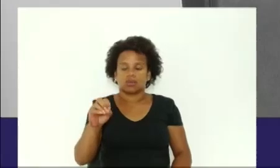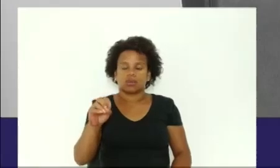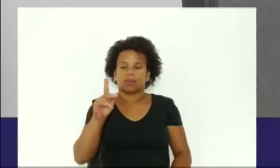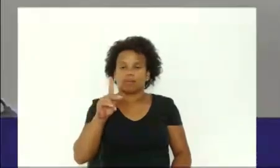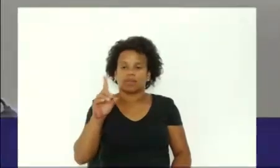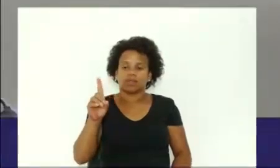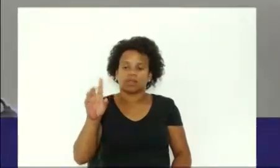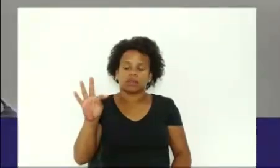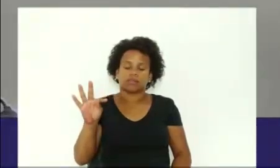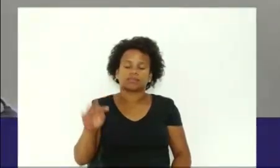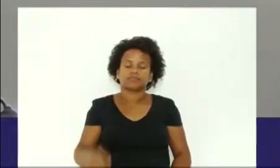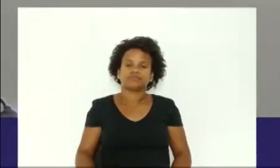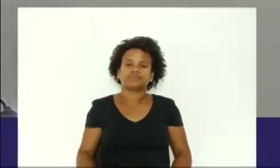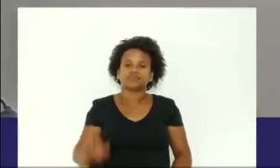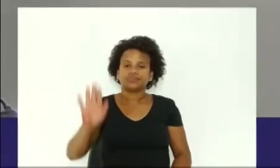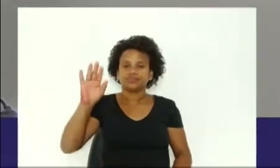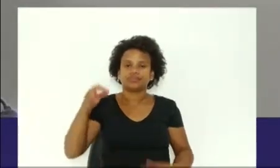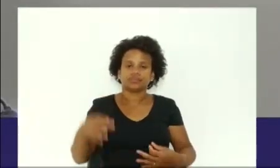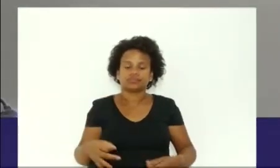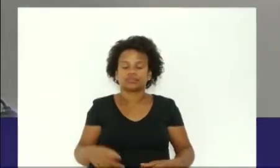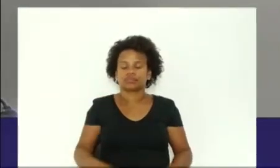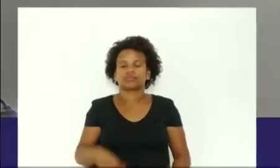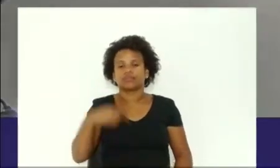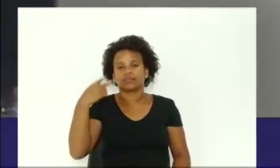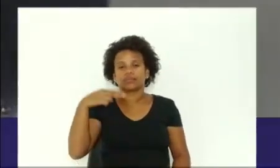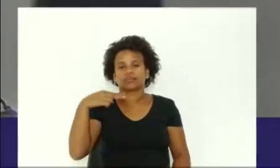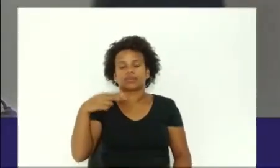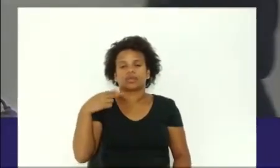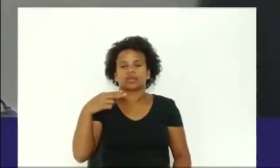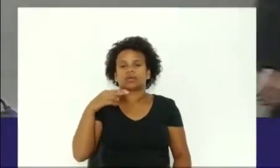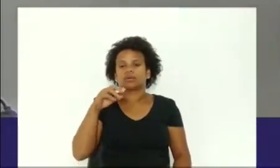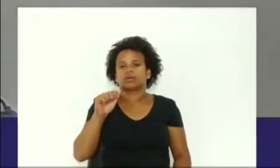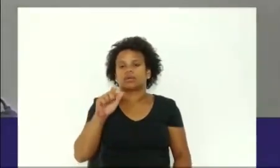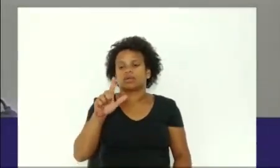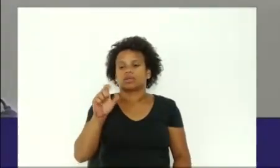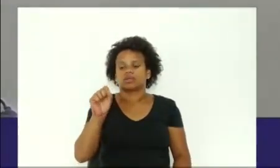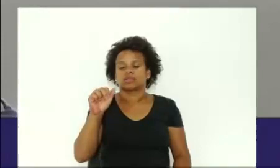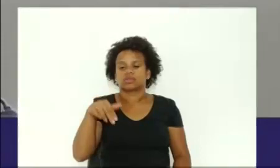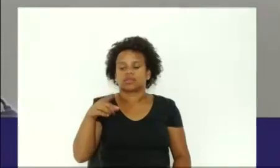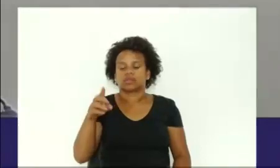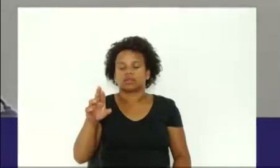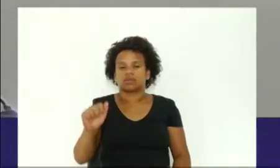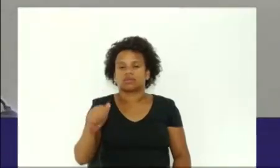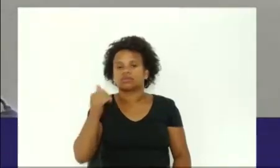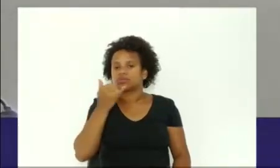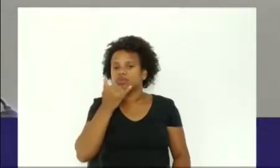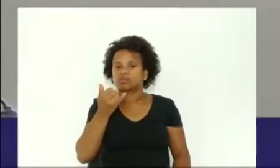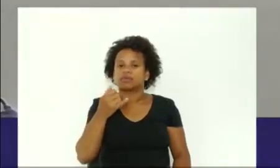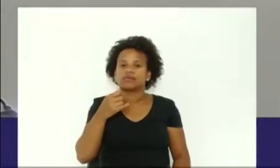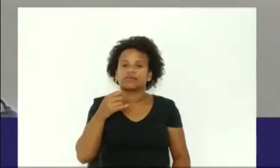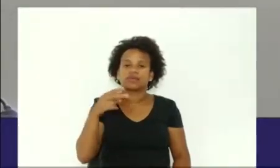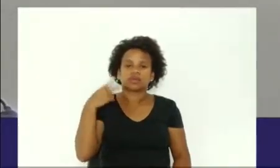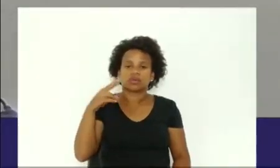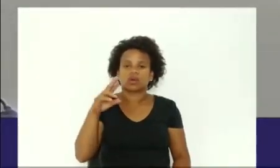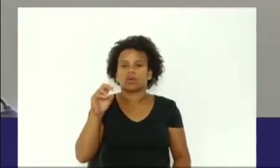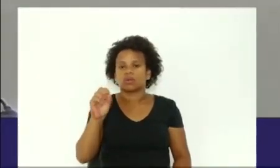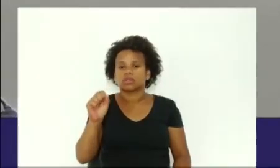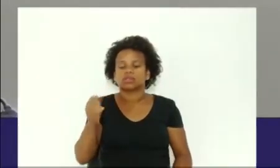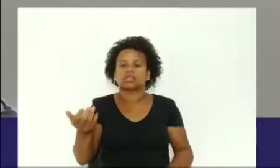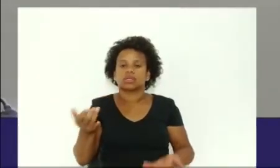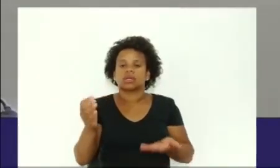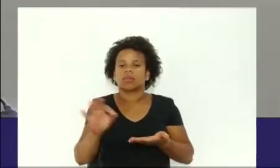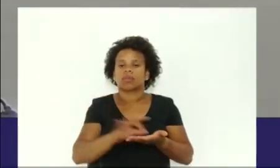Questão de ordem. Tem a palavra pela ordem, vereadora Alessandra. Desculpa, senhor presidente. Vereadora Rosa, se me permitir, gostaria de apoiá-la nessa